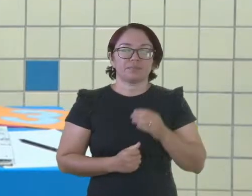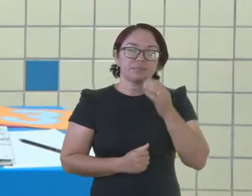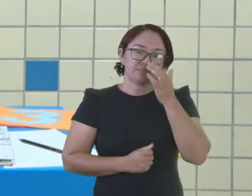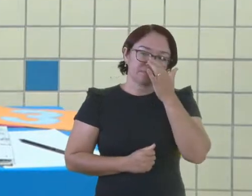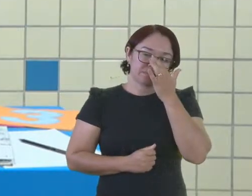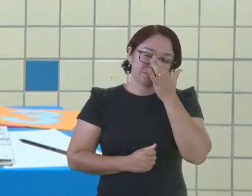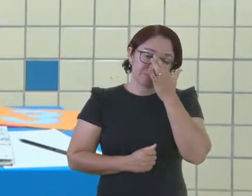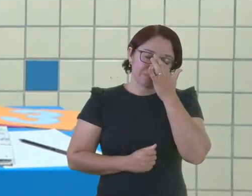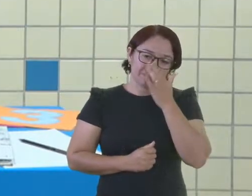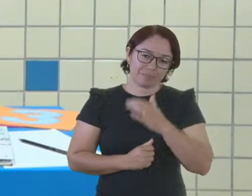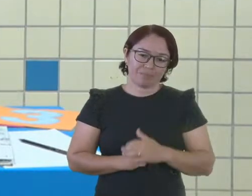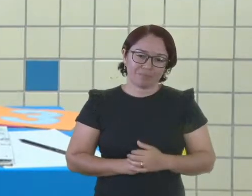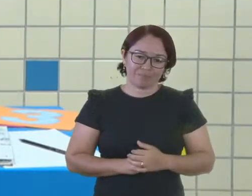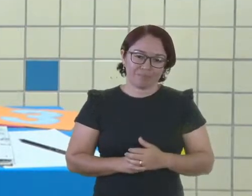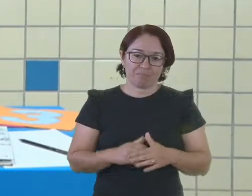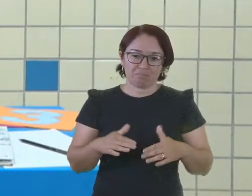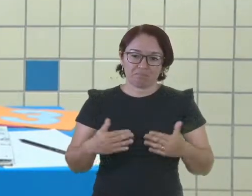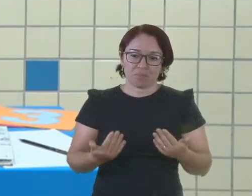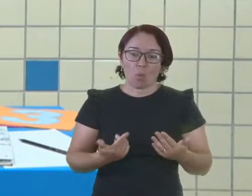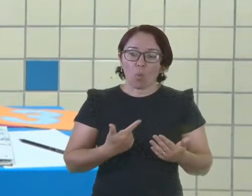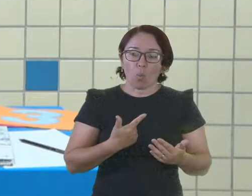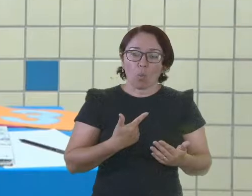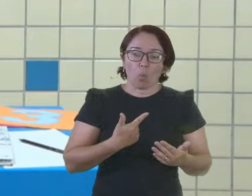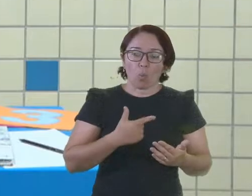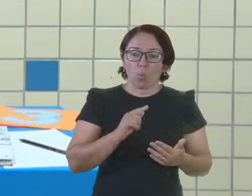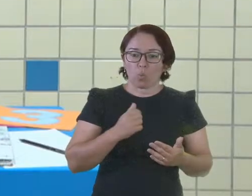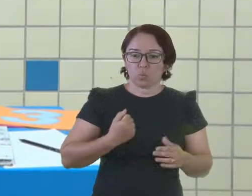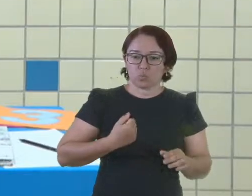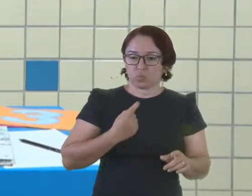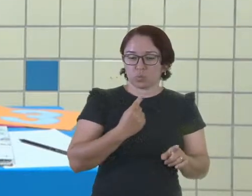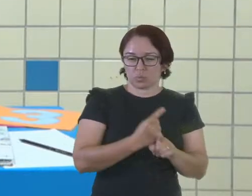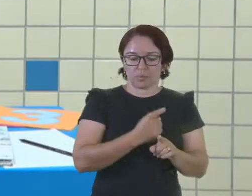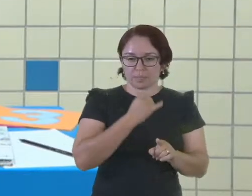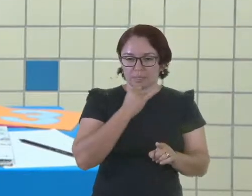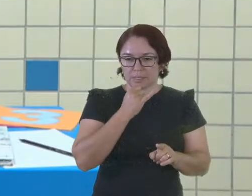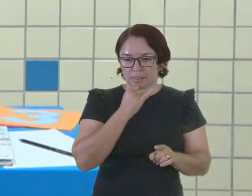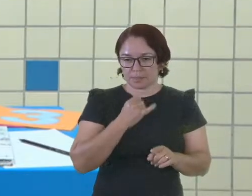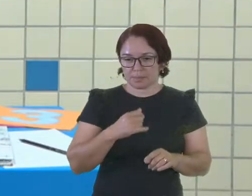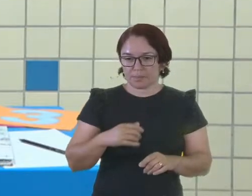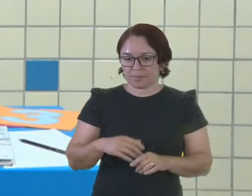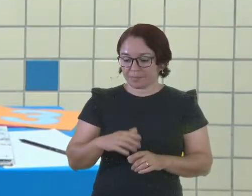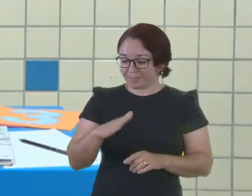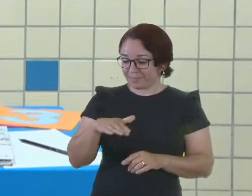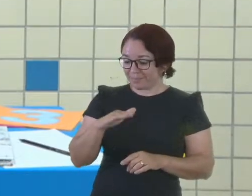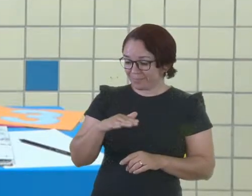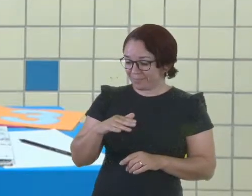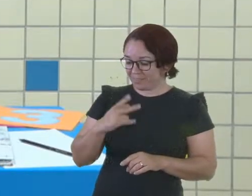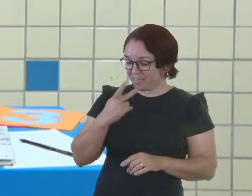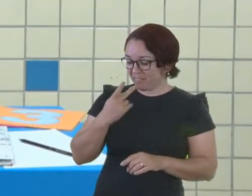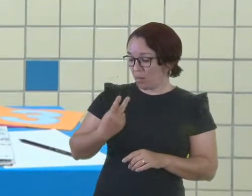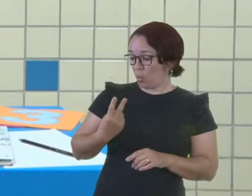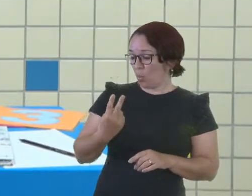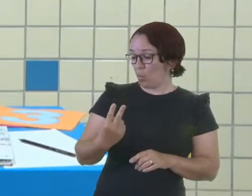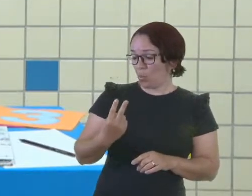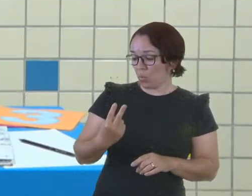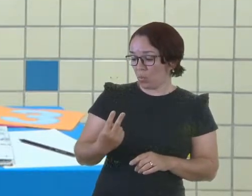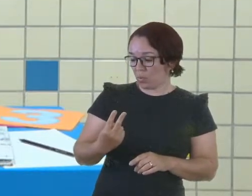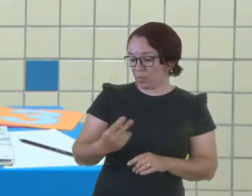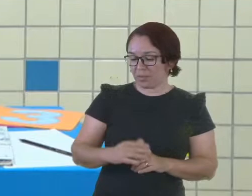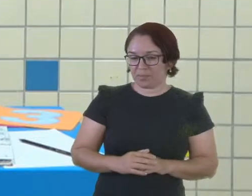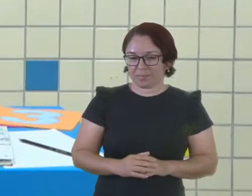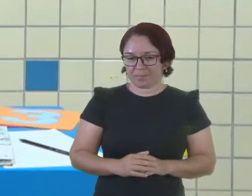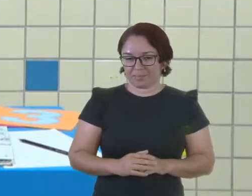for encontrado um número, por exemplo, aqui na outra frase, Mariana conta 2. Então, vai pedir para